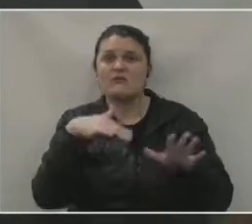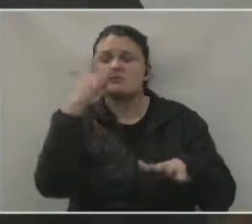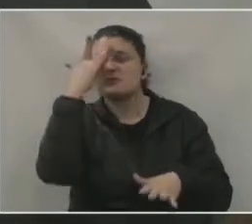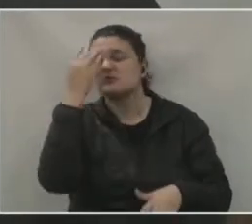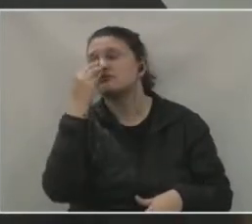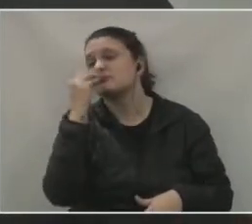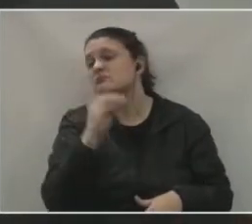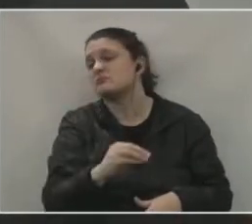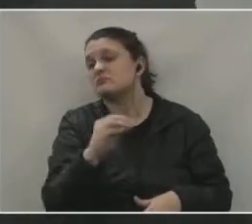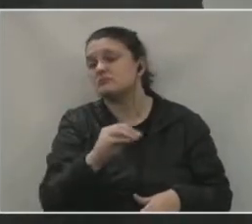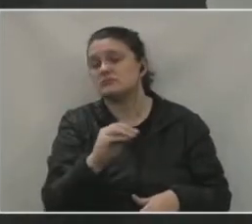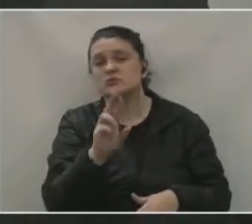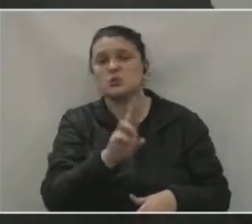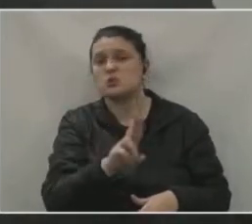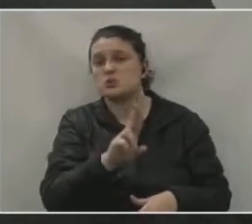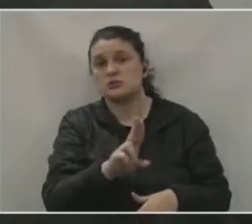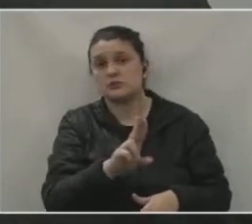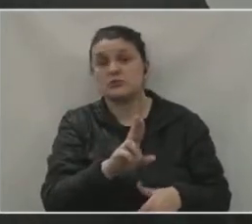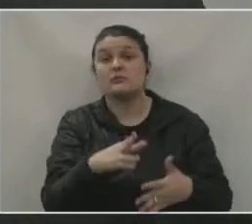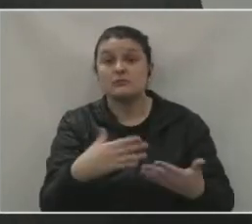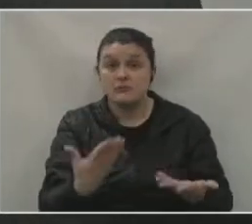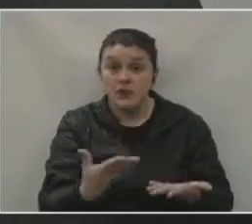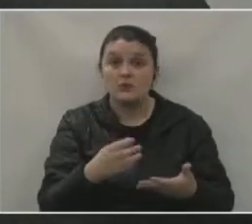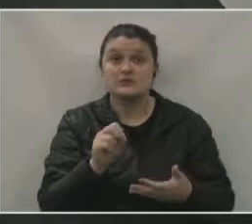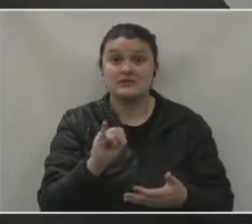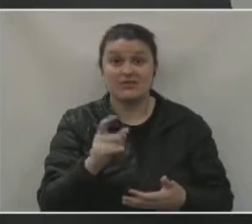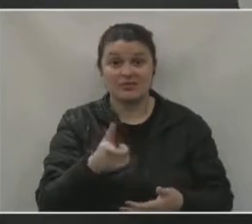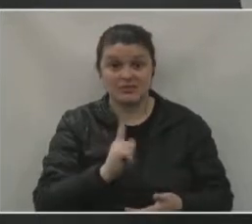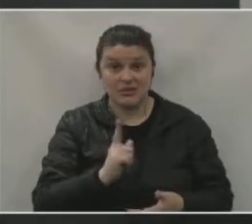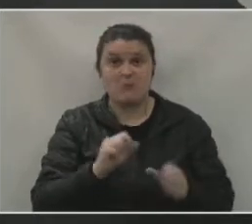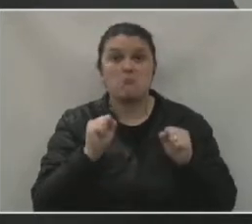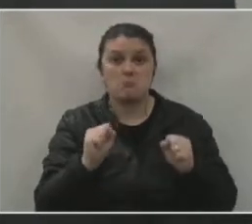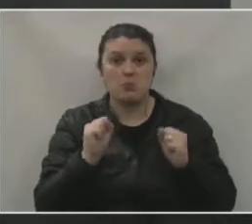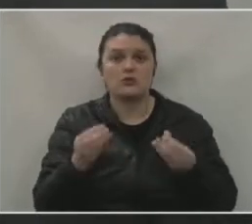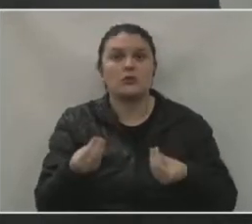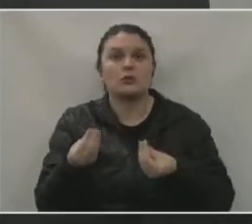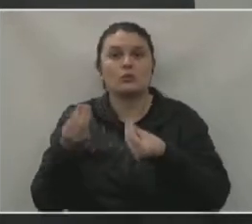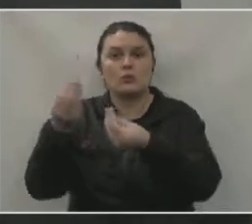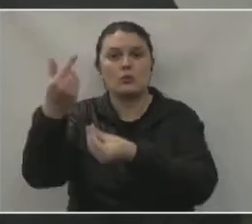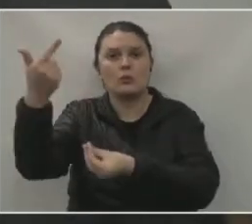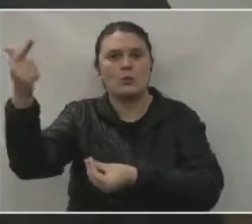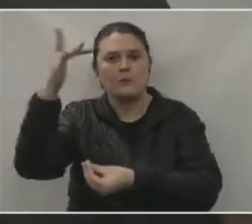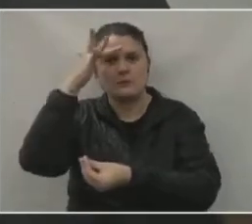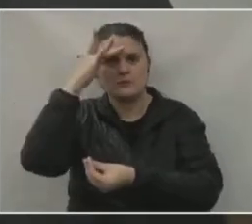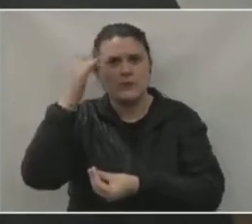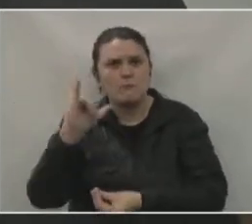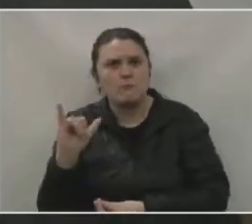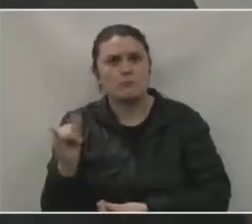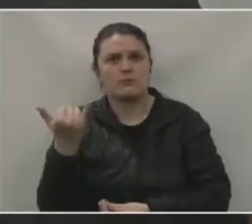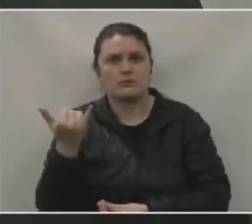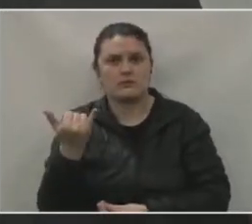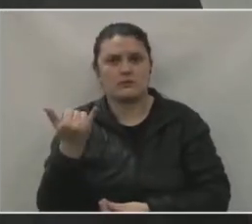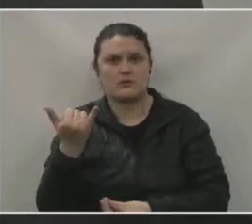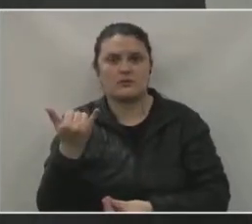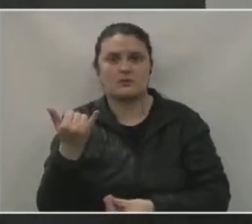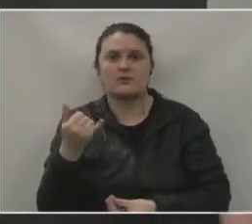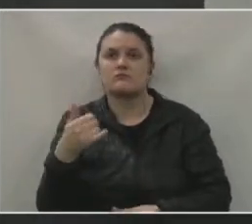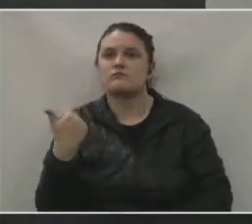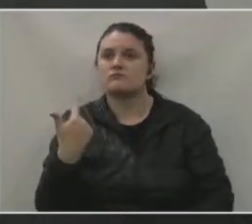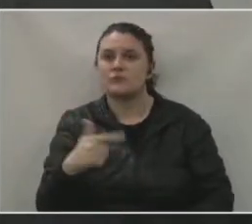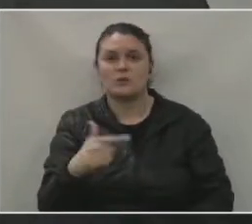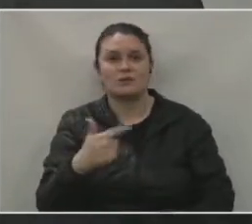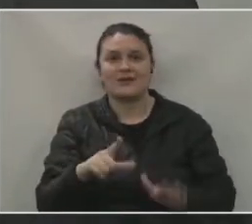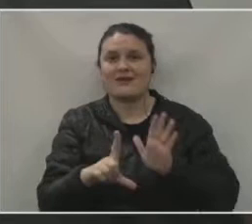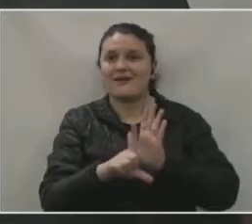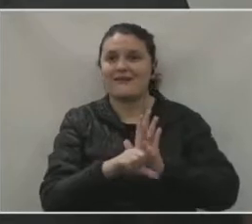gavetas em desuso. Então, que esse medicamento possa ser reaproveitado, mas até então não existe